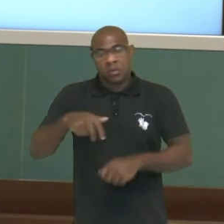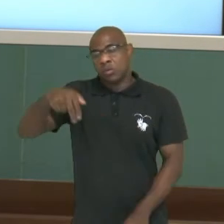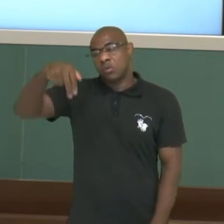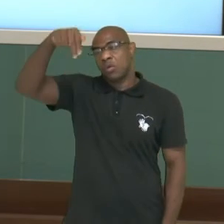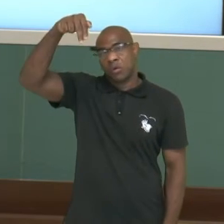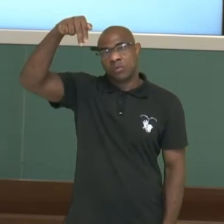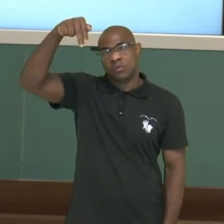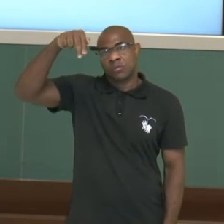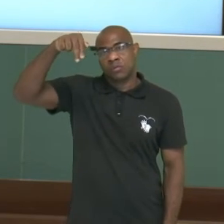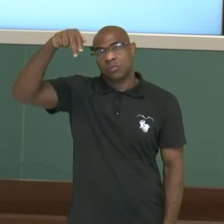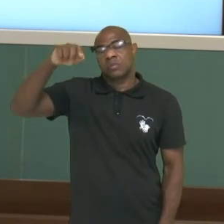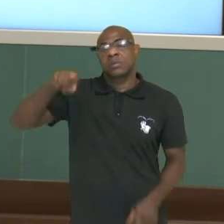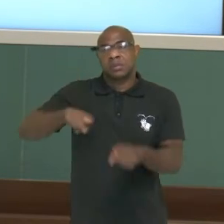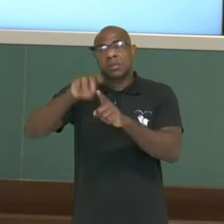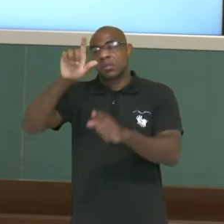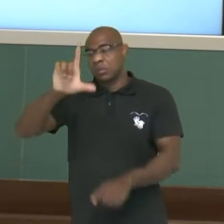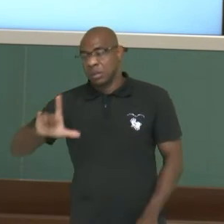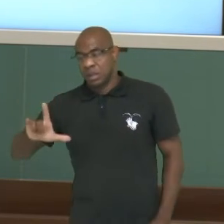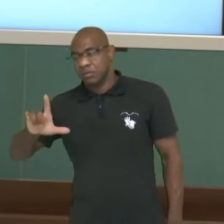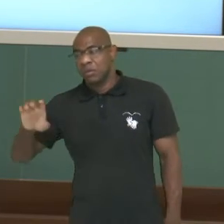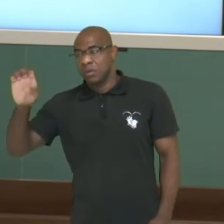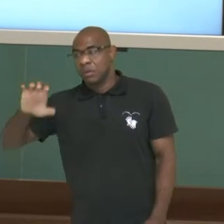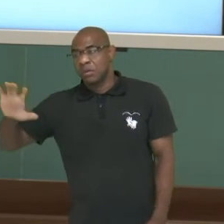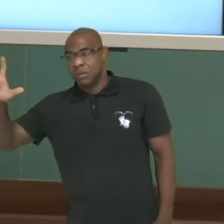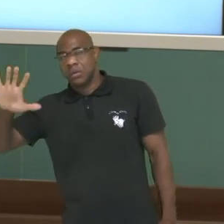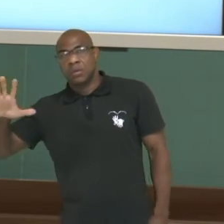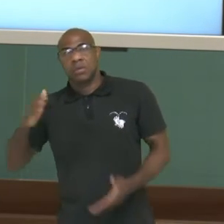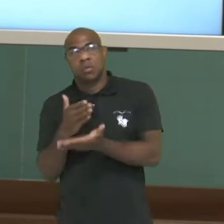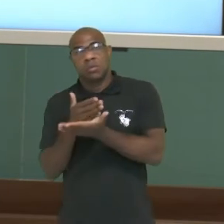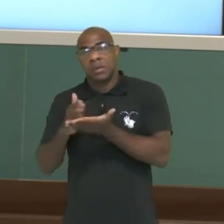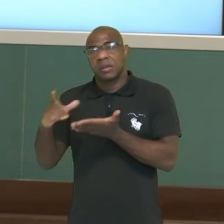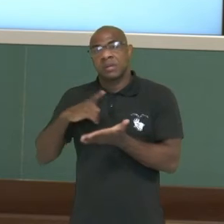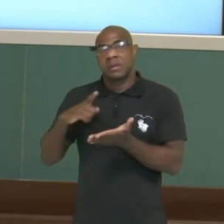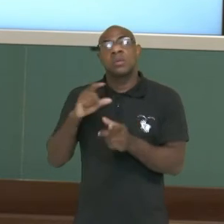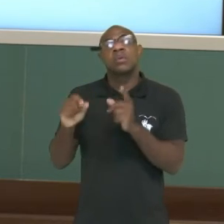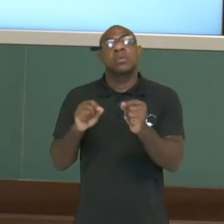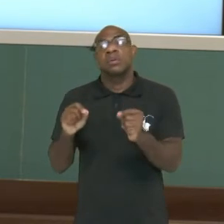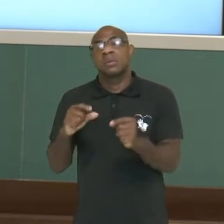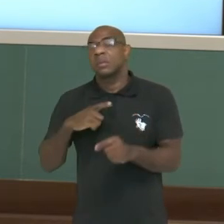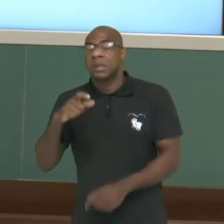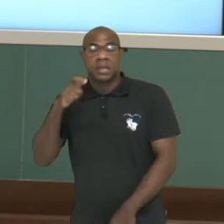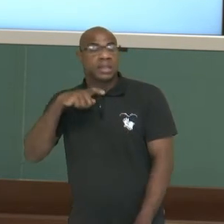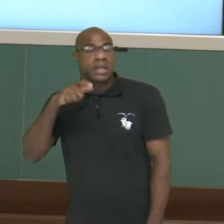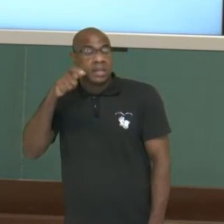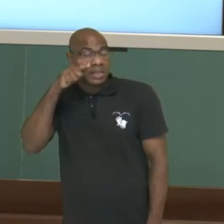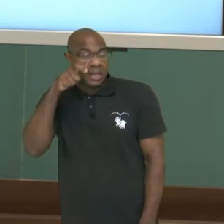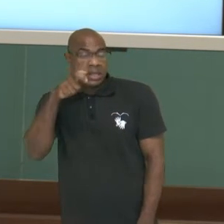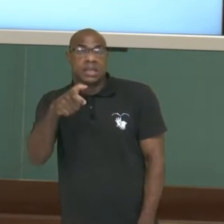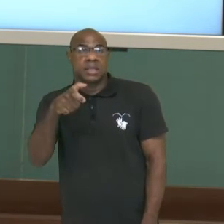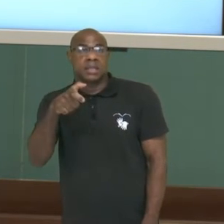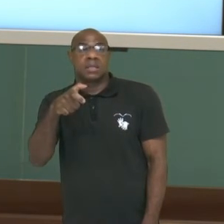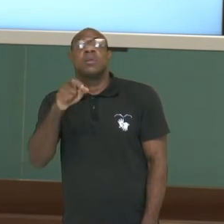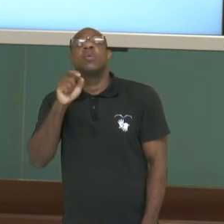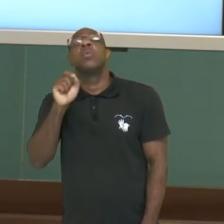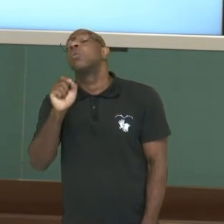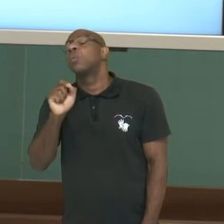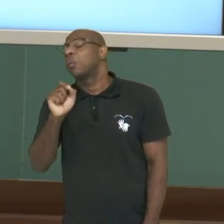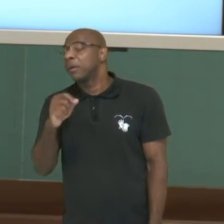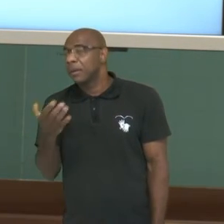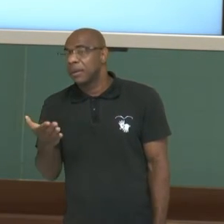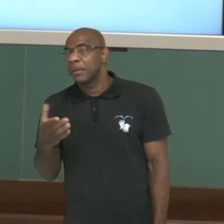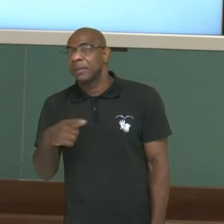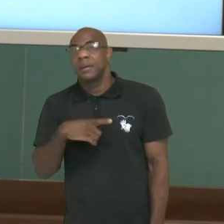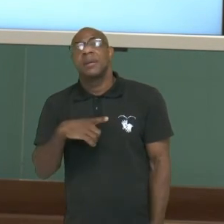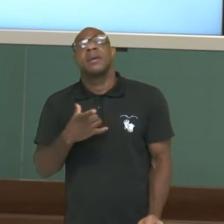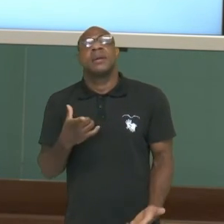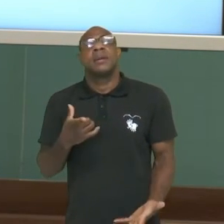entre o leste asiático e a Europa começa então a ter um maior interesse, né, pelas grandes